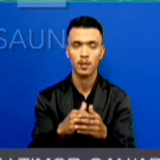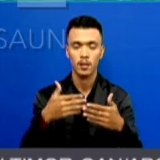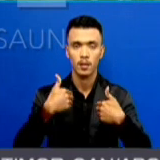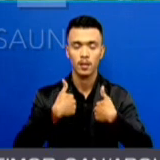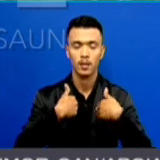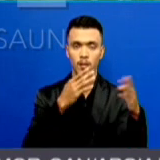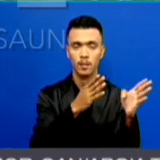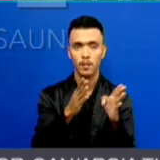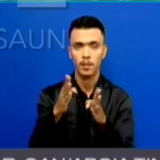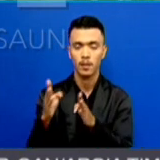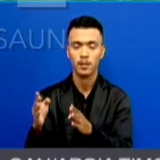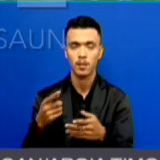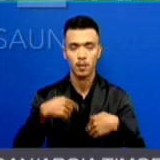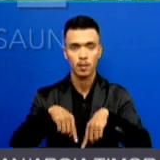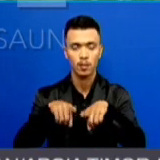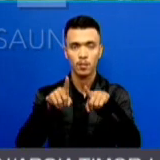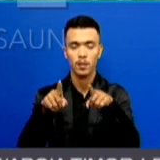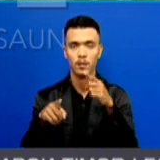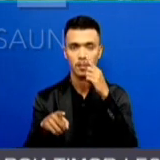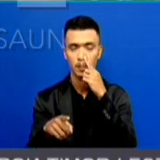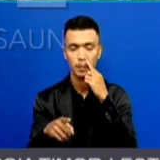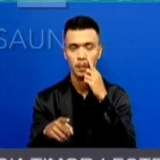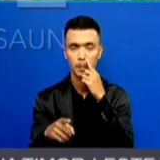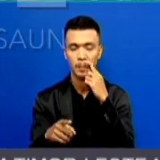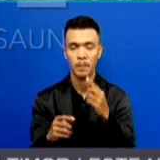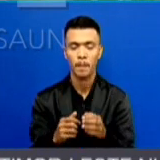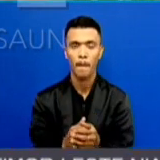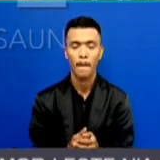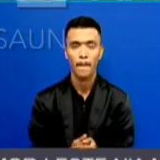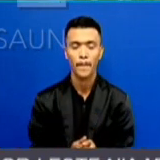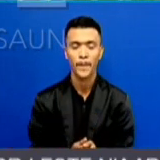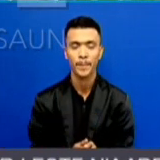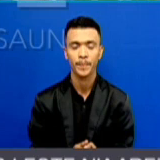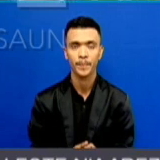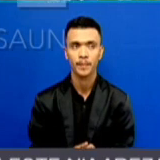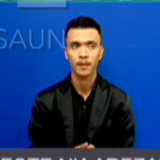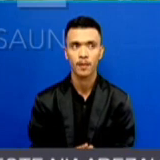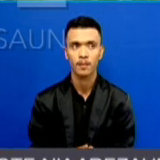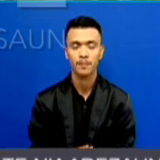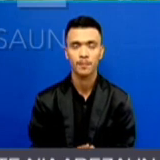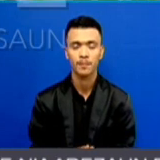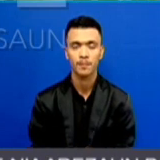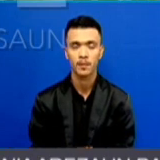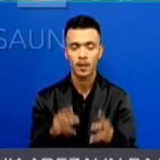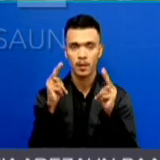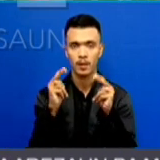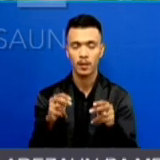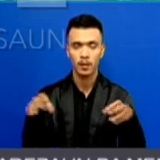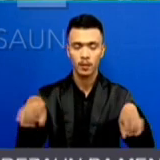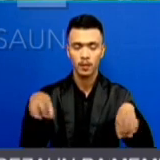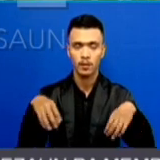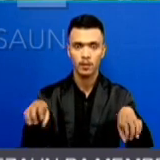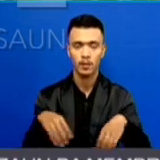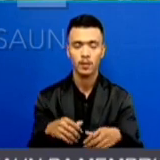preparasan para atu bahan ba. Yes, atu to iha pontu nebane, ne tenke servisu sire